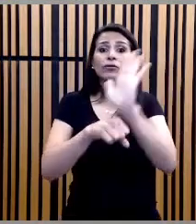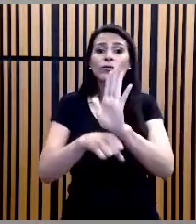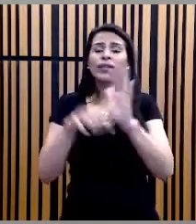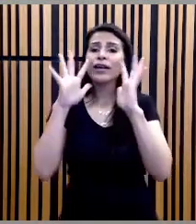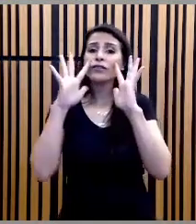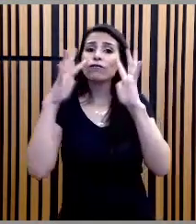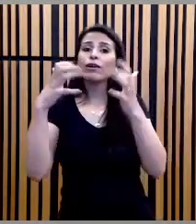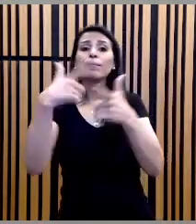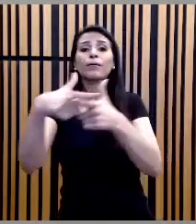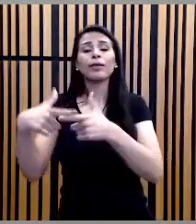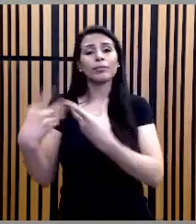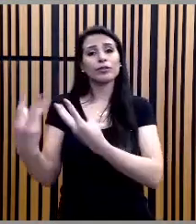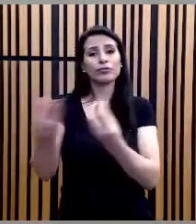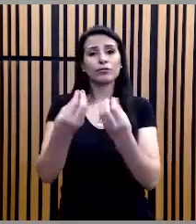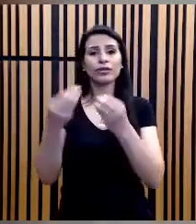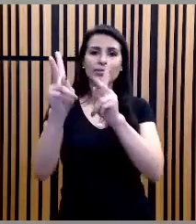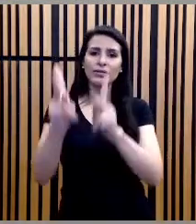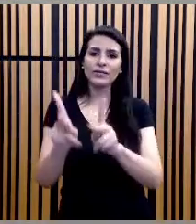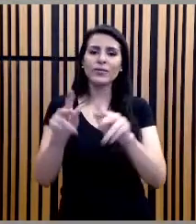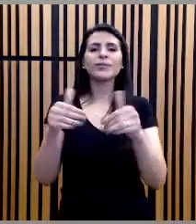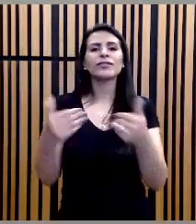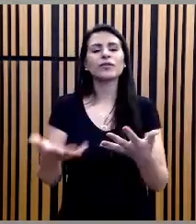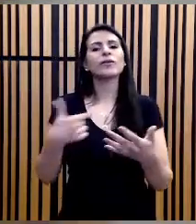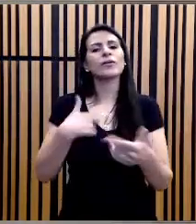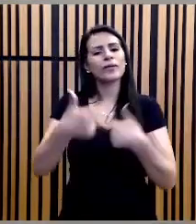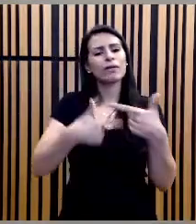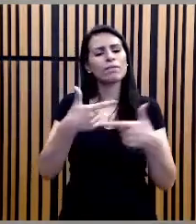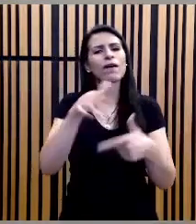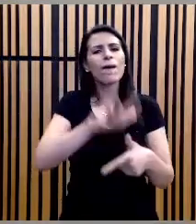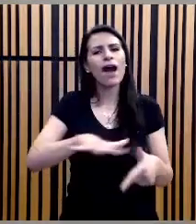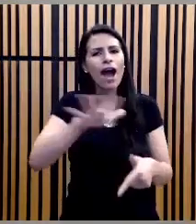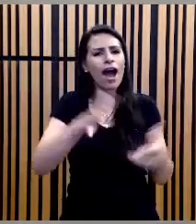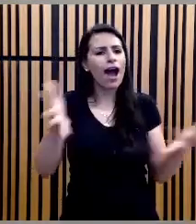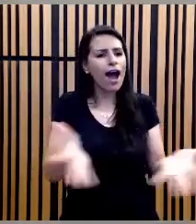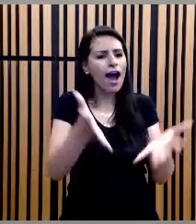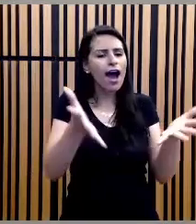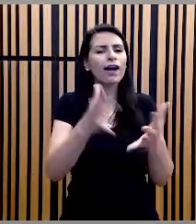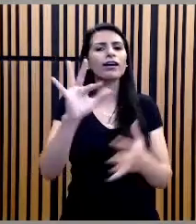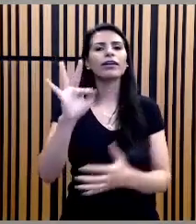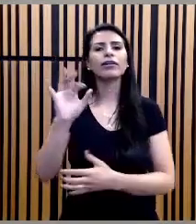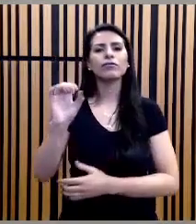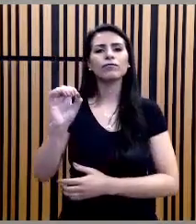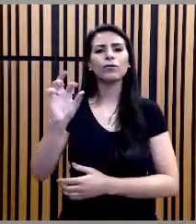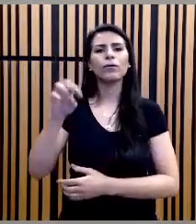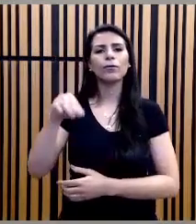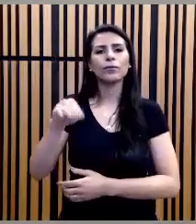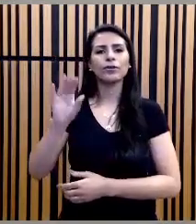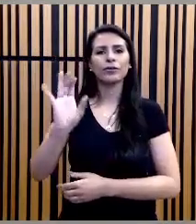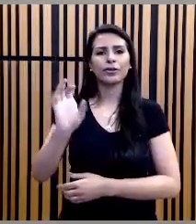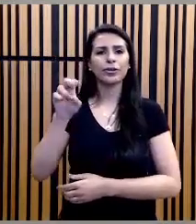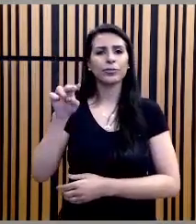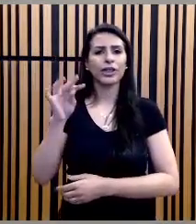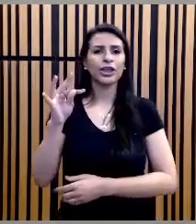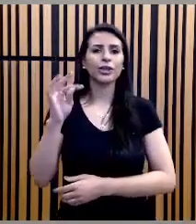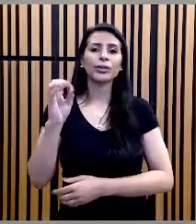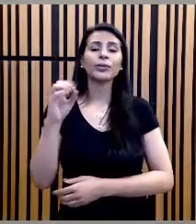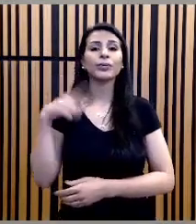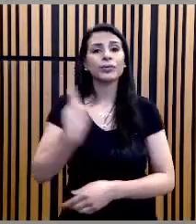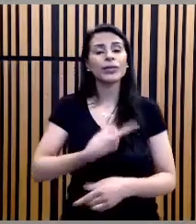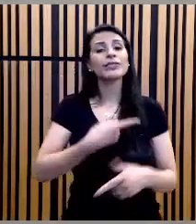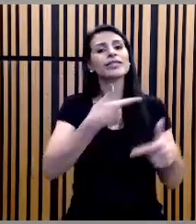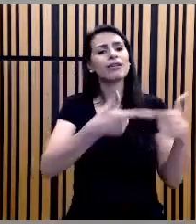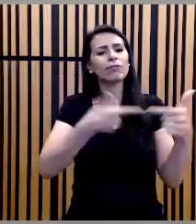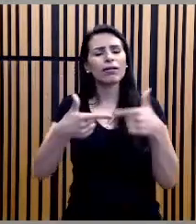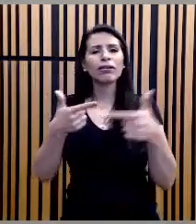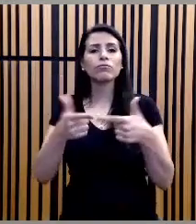Então, eu trabalho nessa parte aí de fomento. A gente trabalha muito, pessoal, mostrando, então, os benefícios